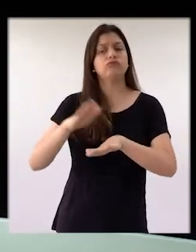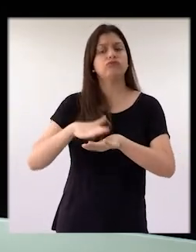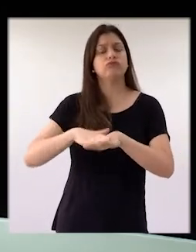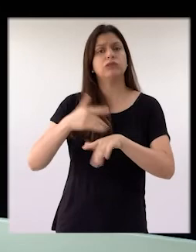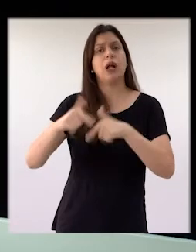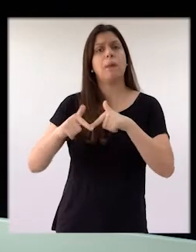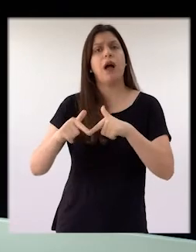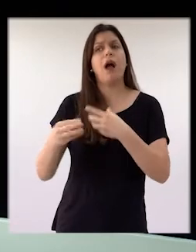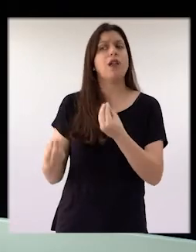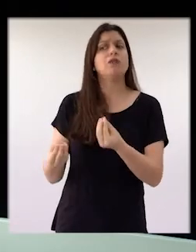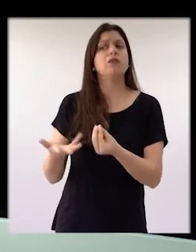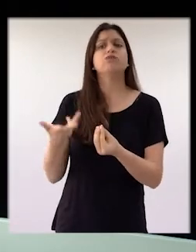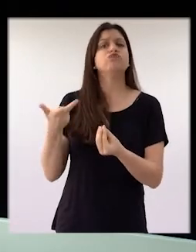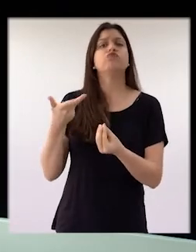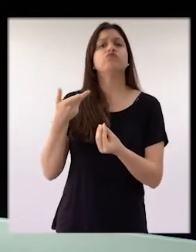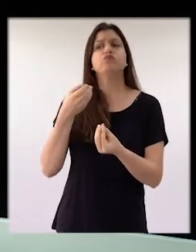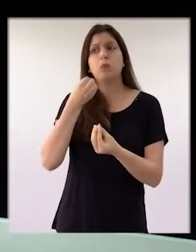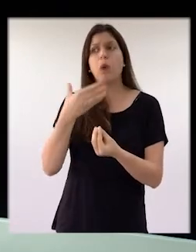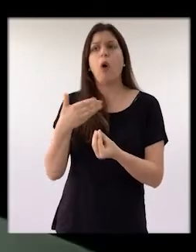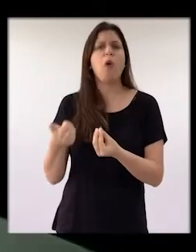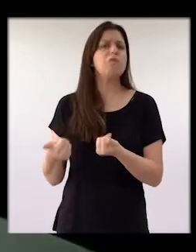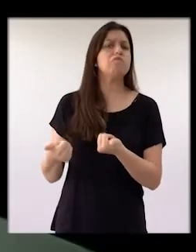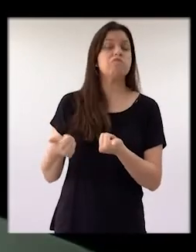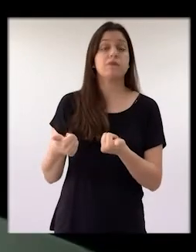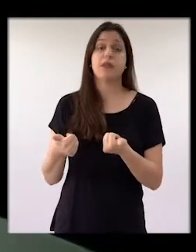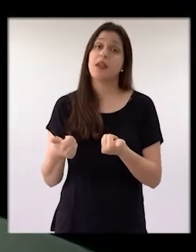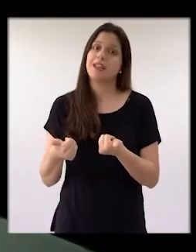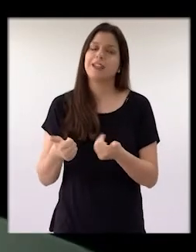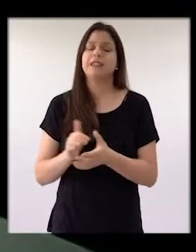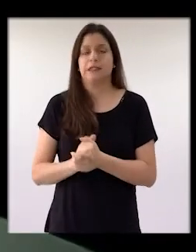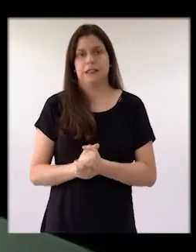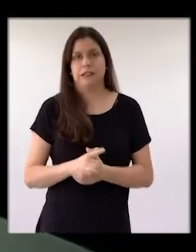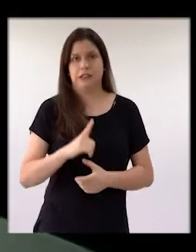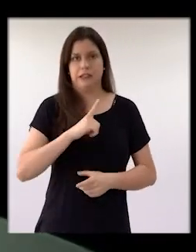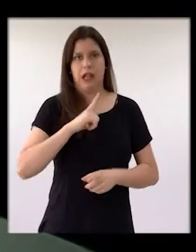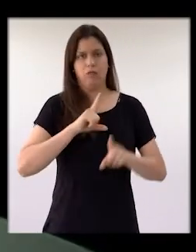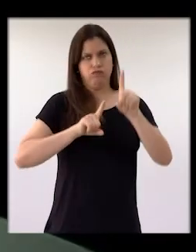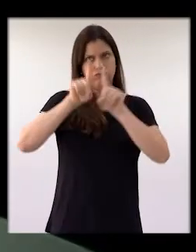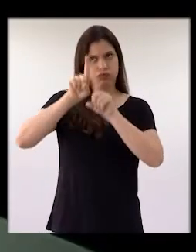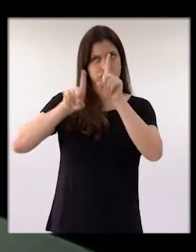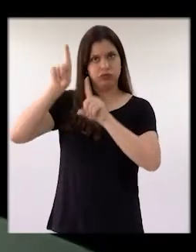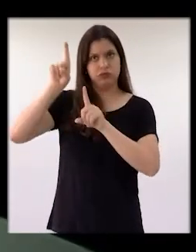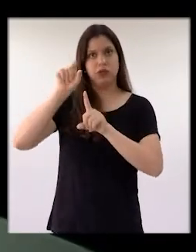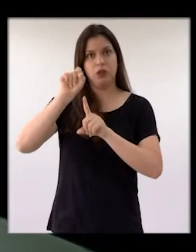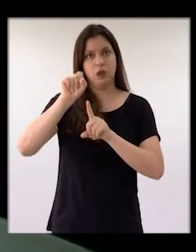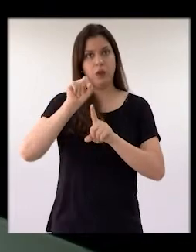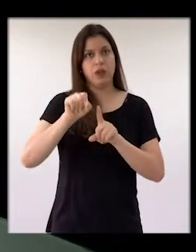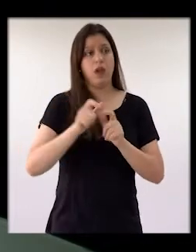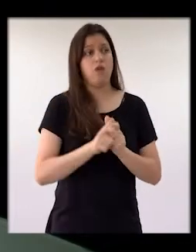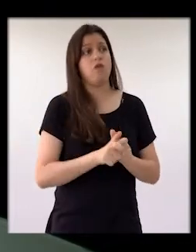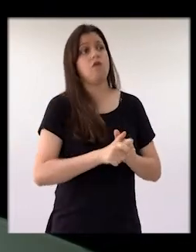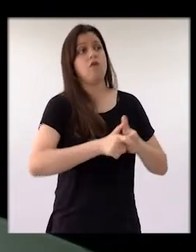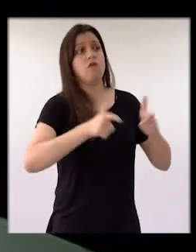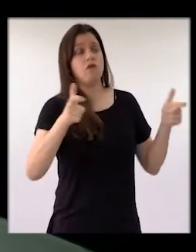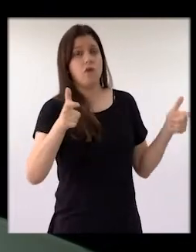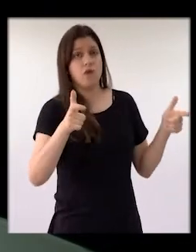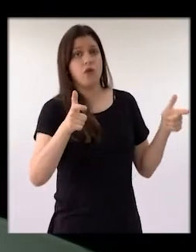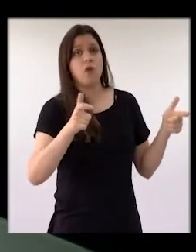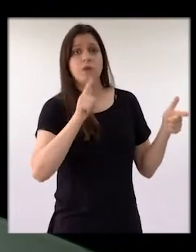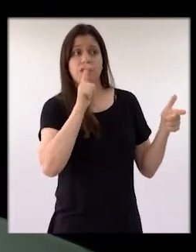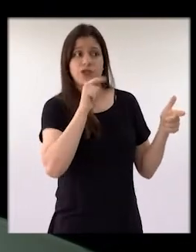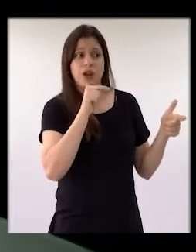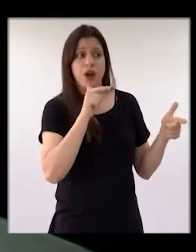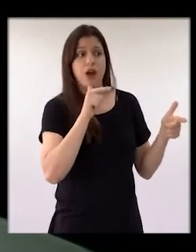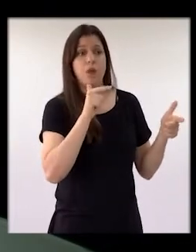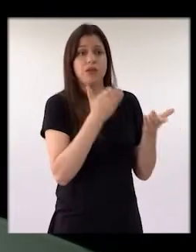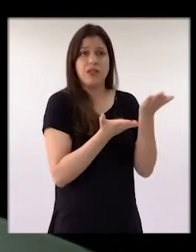sua atuação e buscar por uma gestão mais eficiente? Então, lá dentro da nossa análise, né, a gente tem essas variáveis, que um deles é a questão do